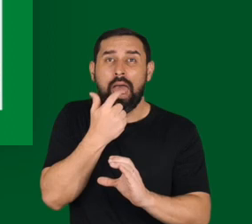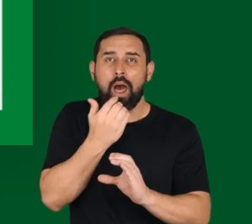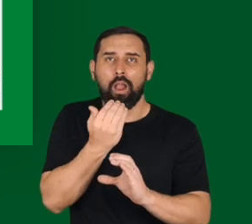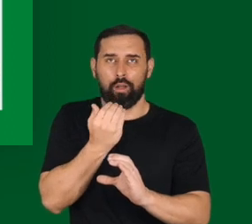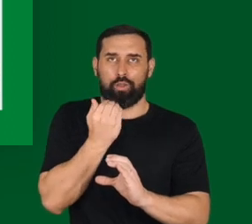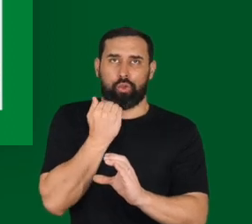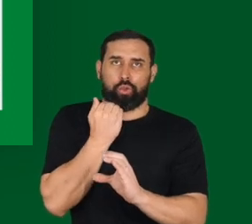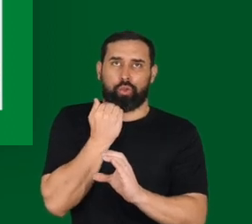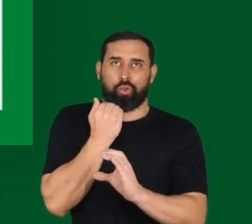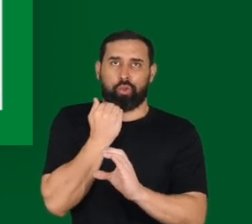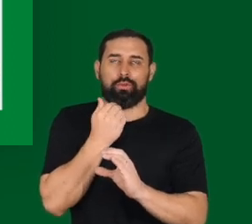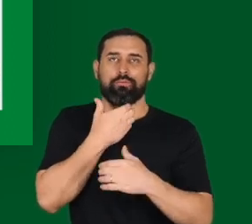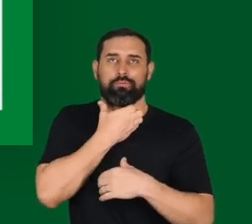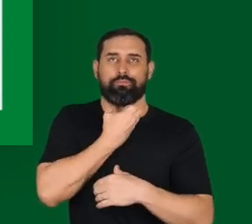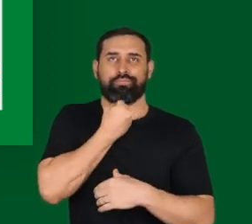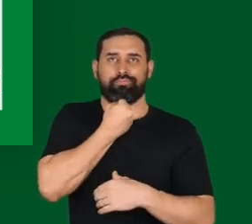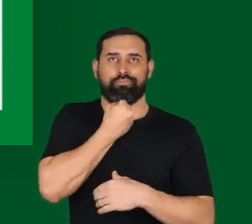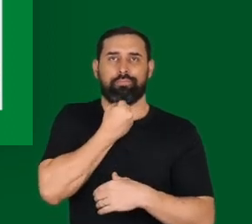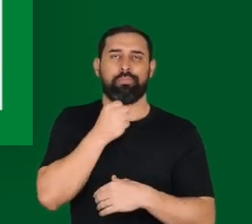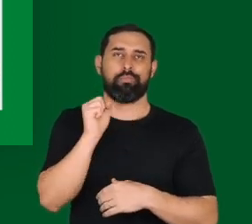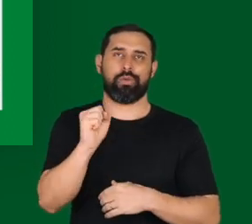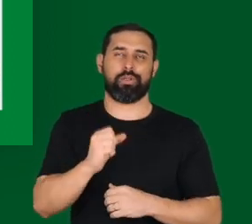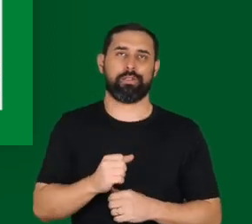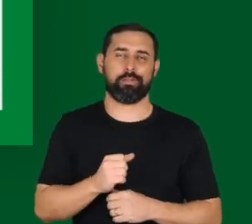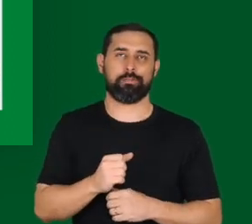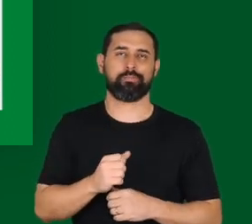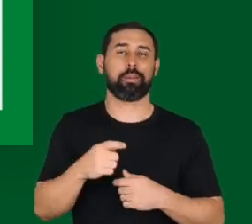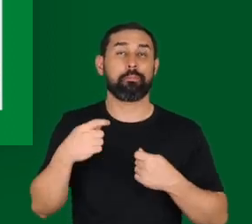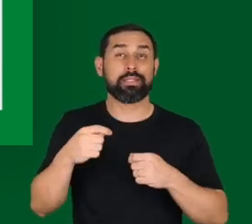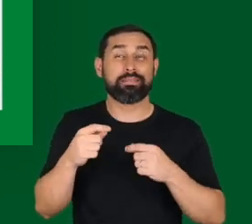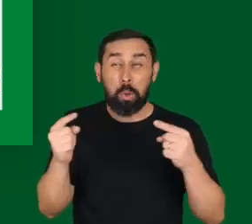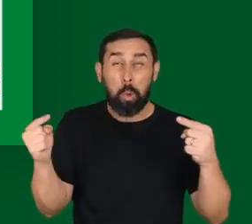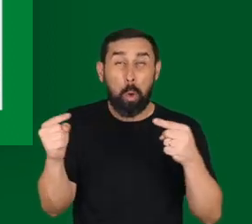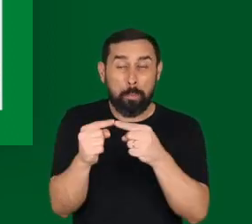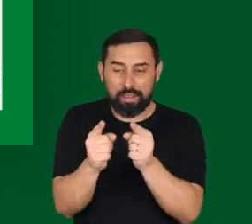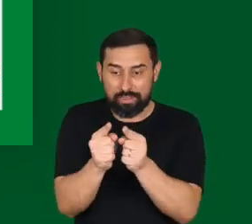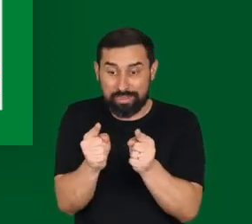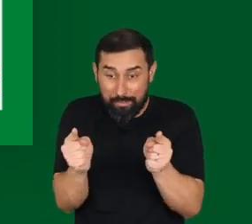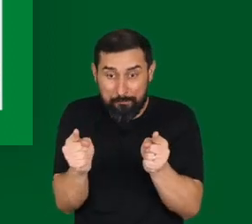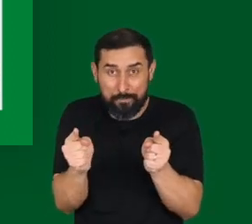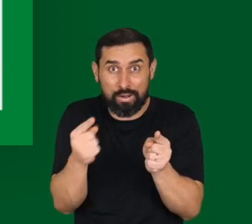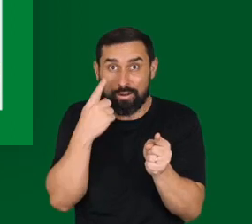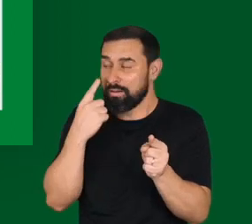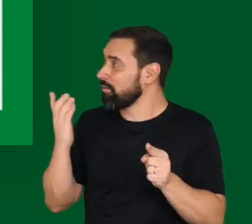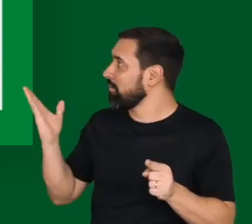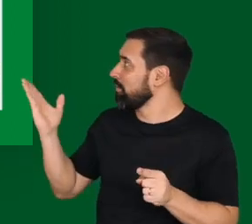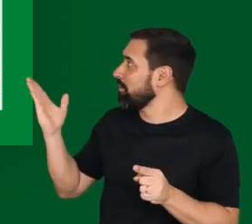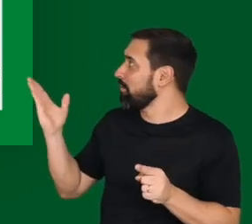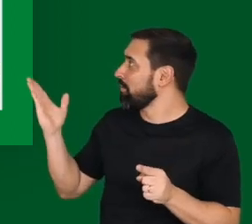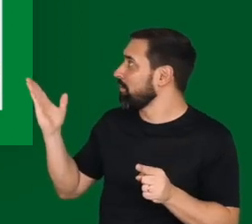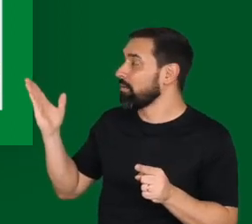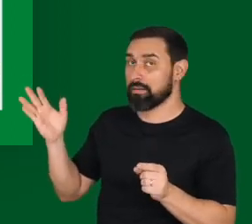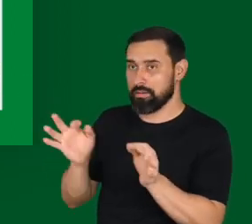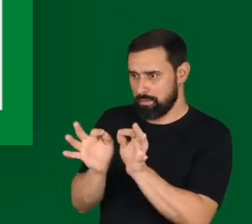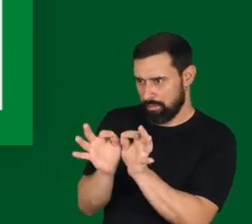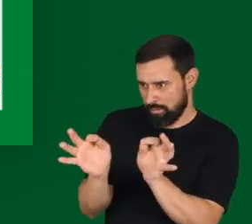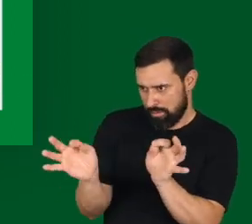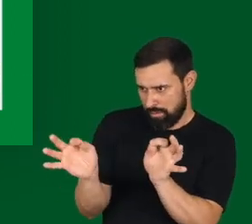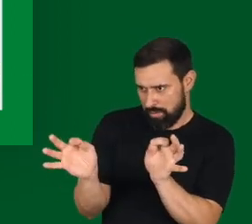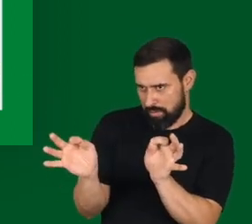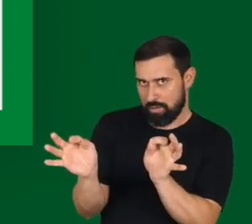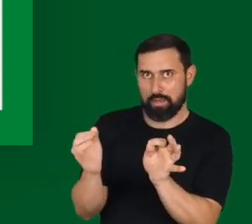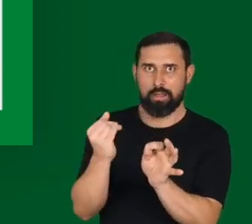empurrar a base da língua também obstruindo a via aérea. Então, é importante que a gente passe a cânula adequada, né, de acordo com